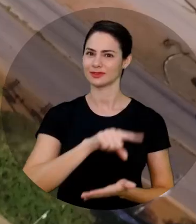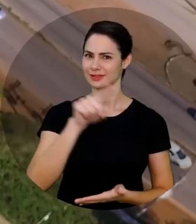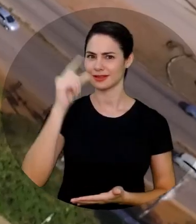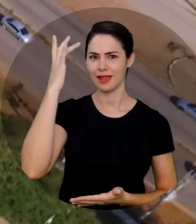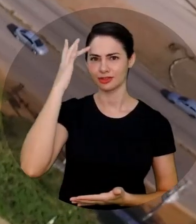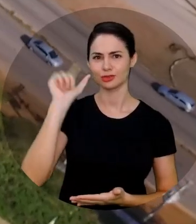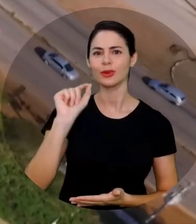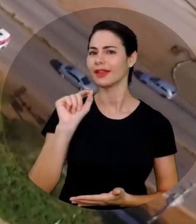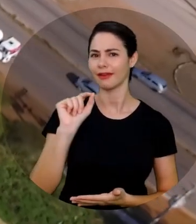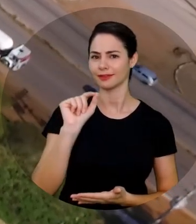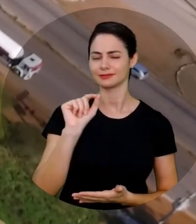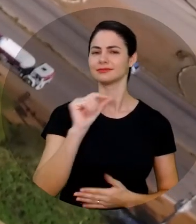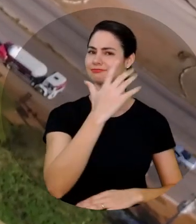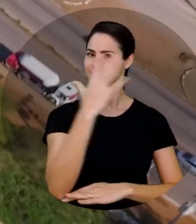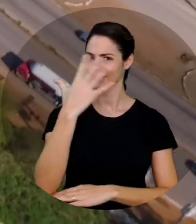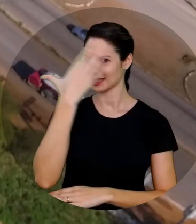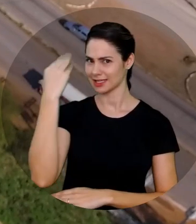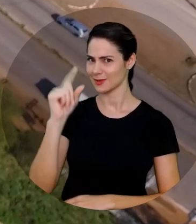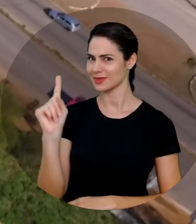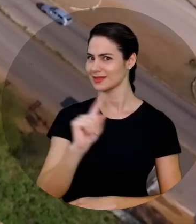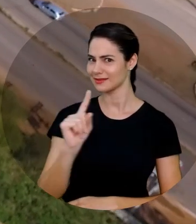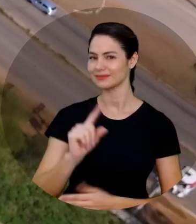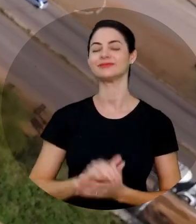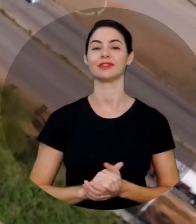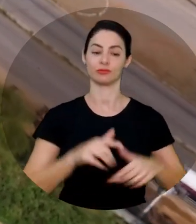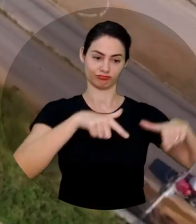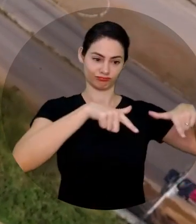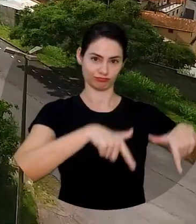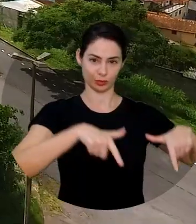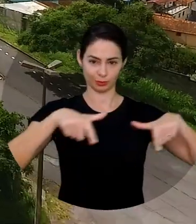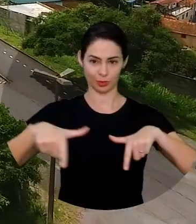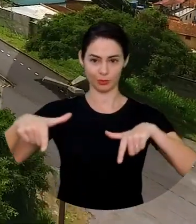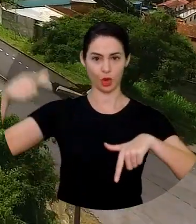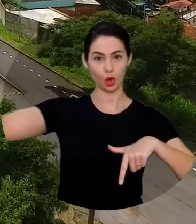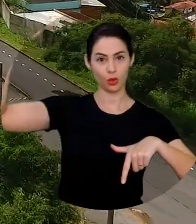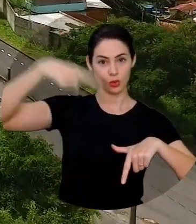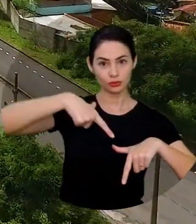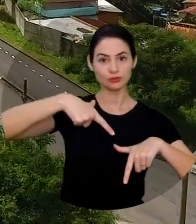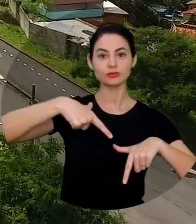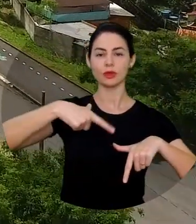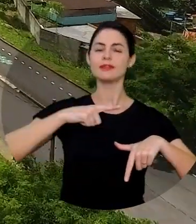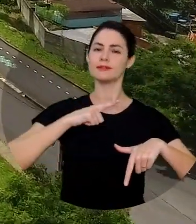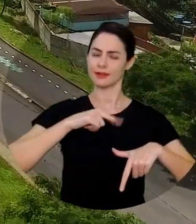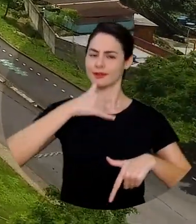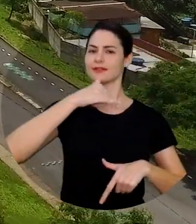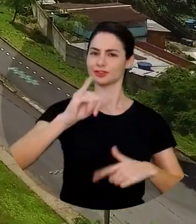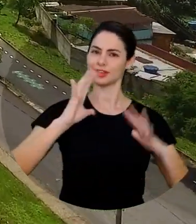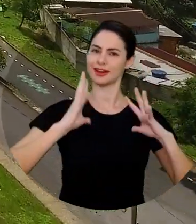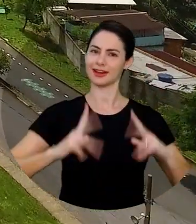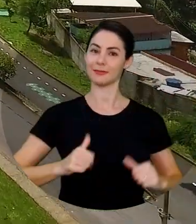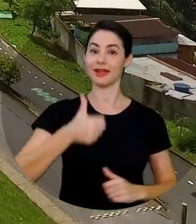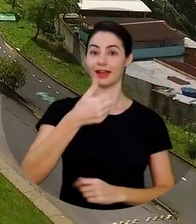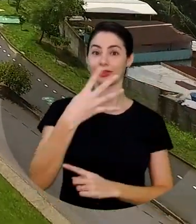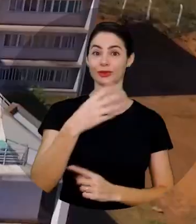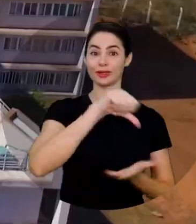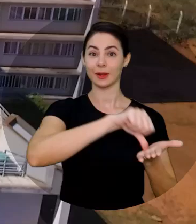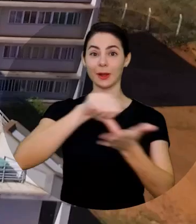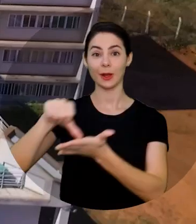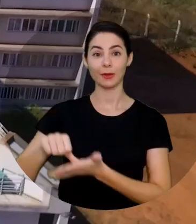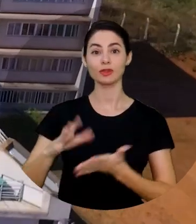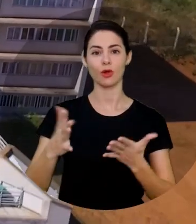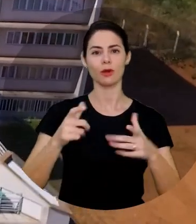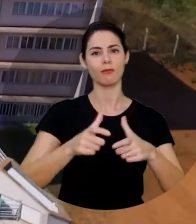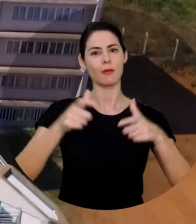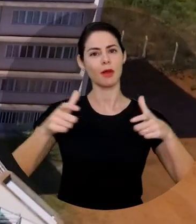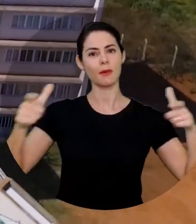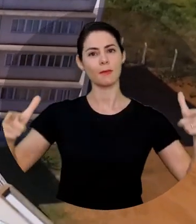Instituto. Já para quem acha que em meio a tudo isso o meio ambiente foi esquecido, usinas fotovoltaicas estão gerando energia limpa em 14 campos,